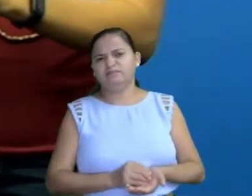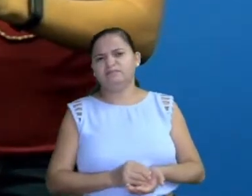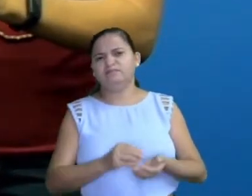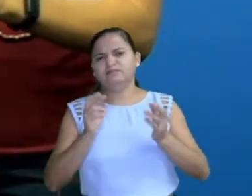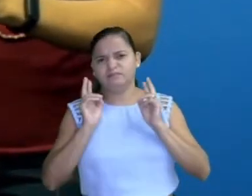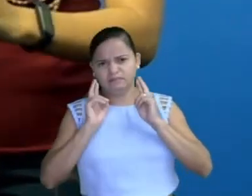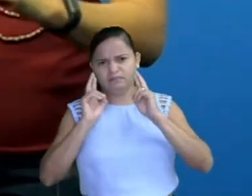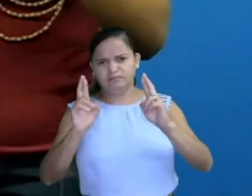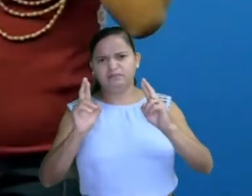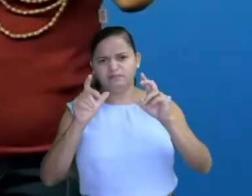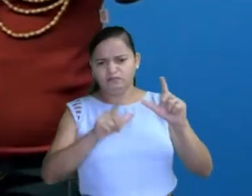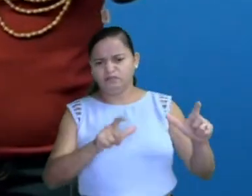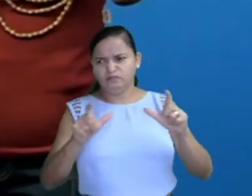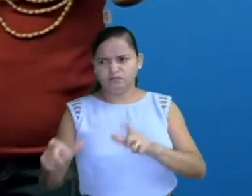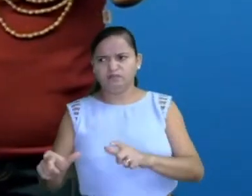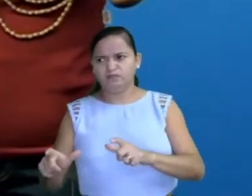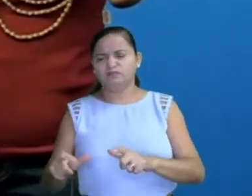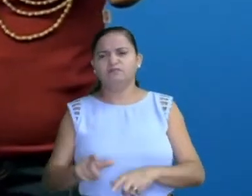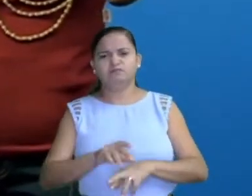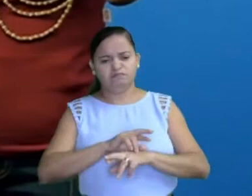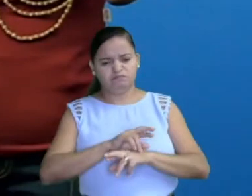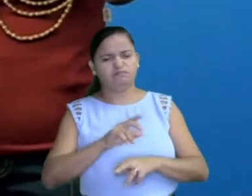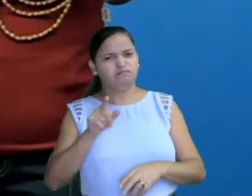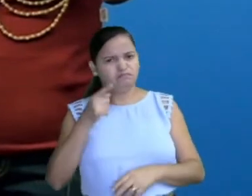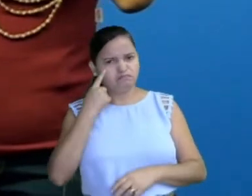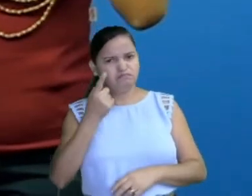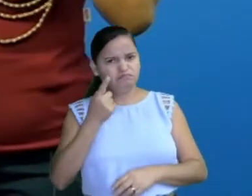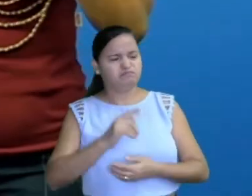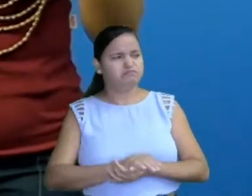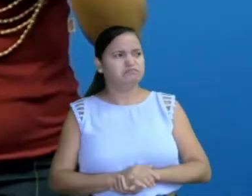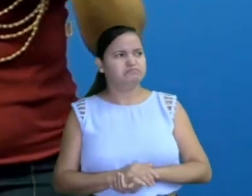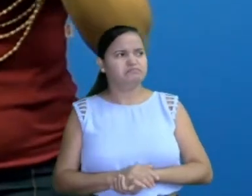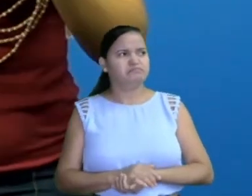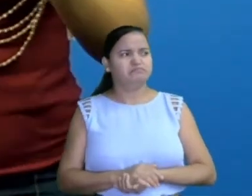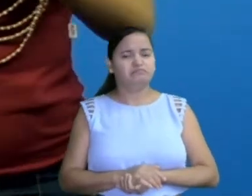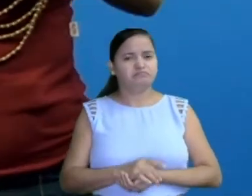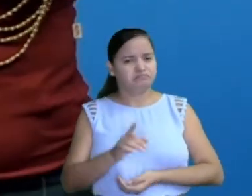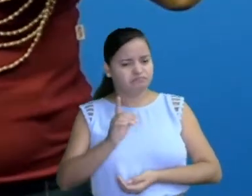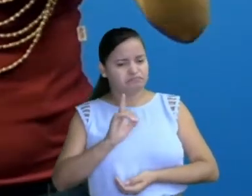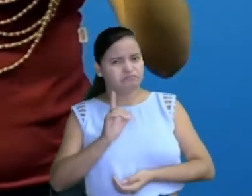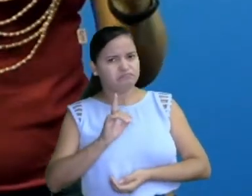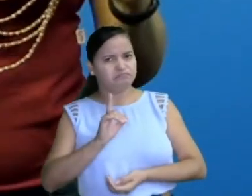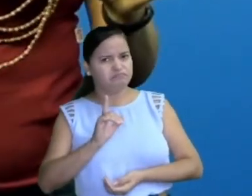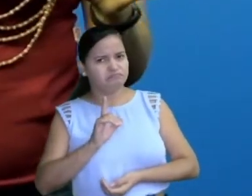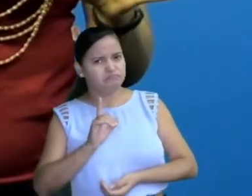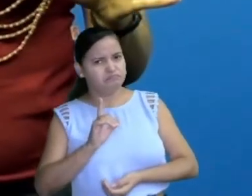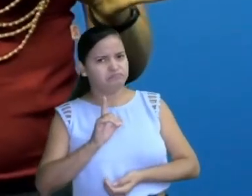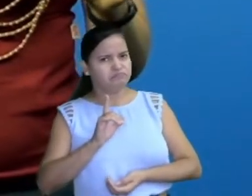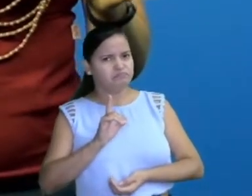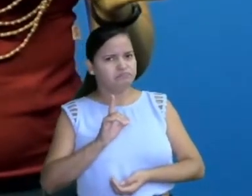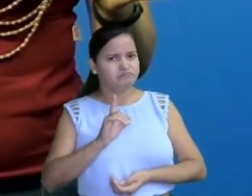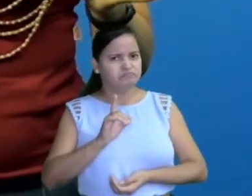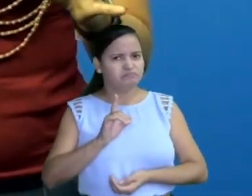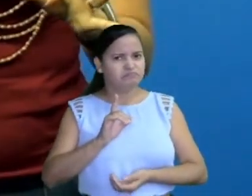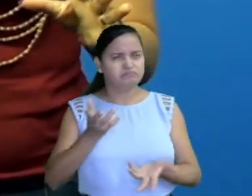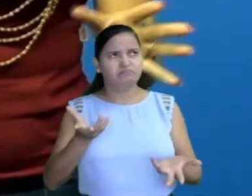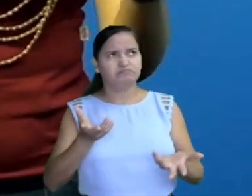nesse local. Então, preste atenção, não vai se perder na aula,